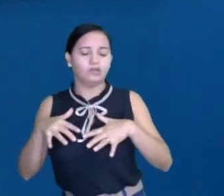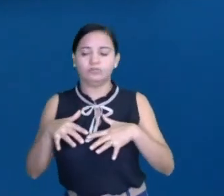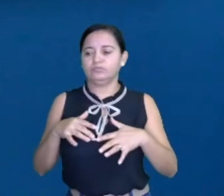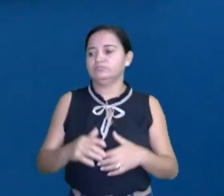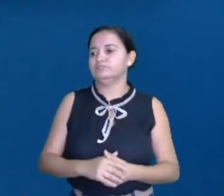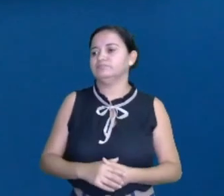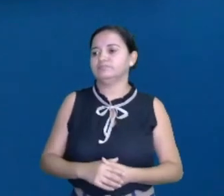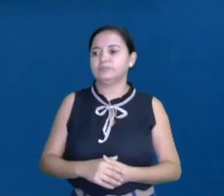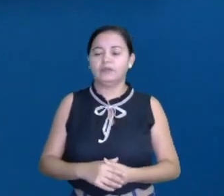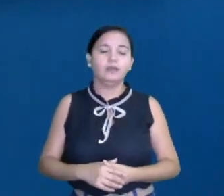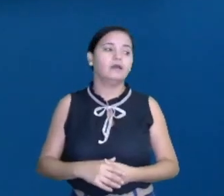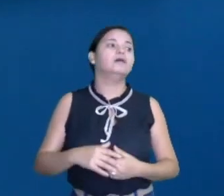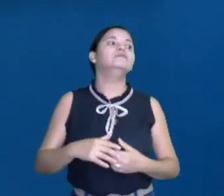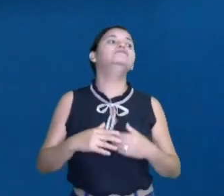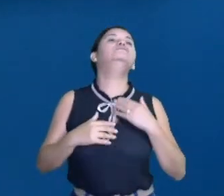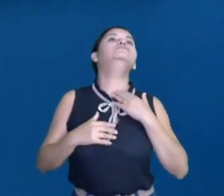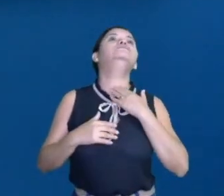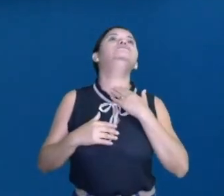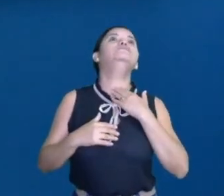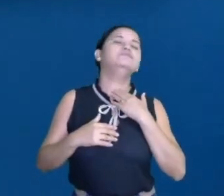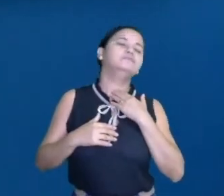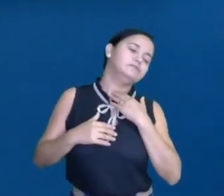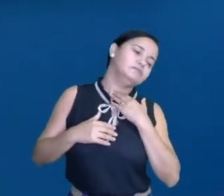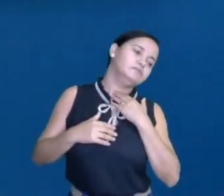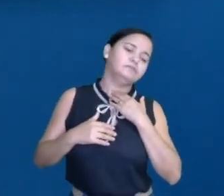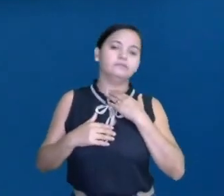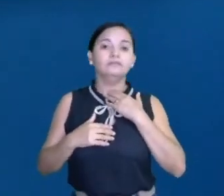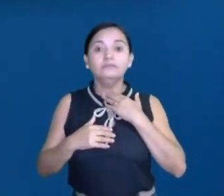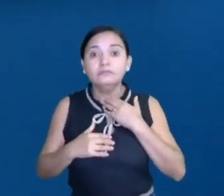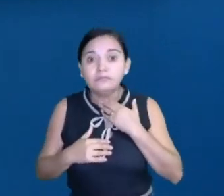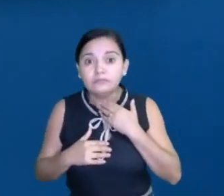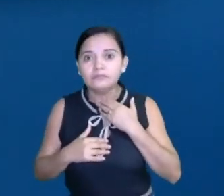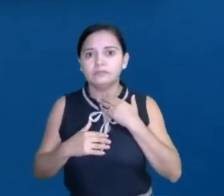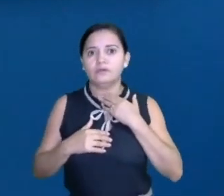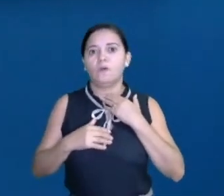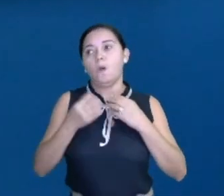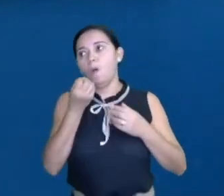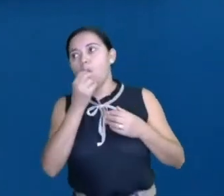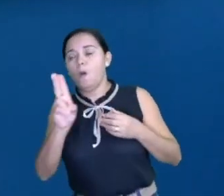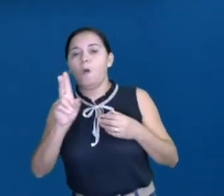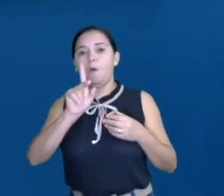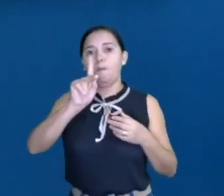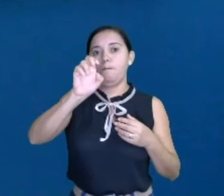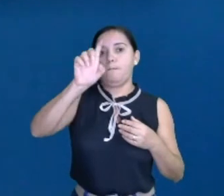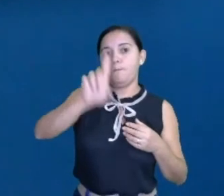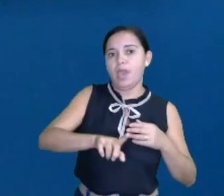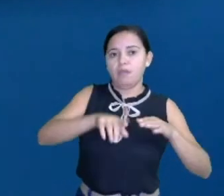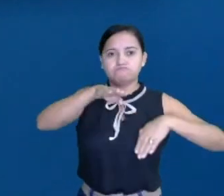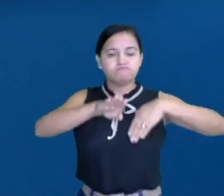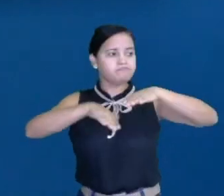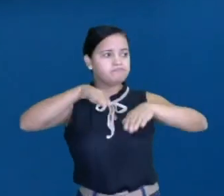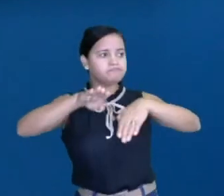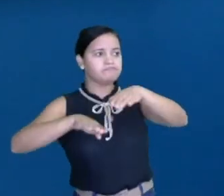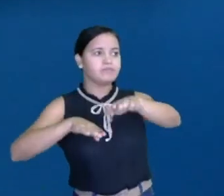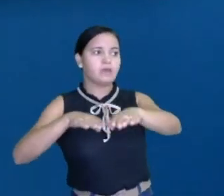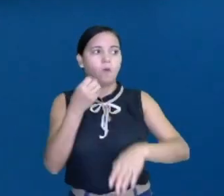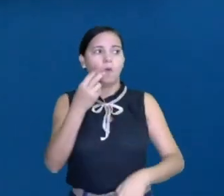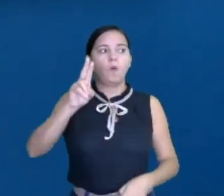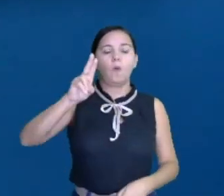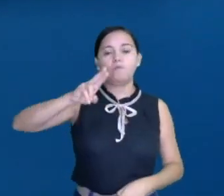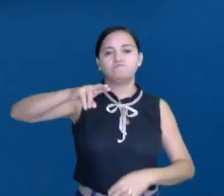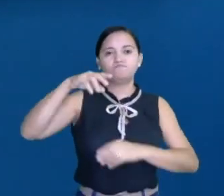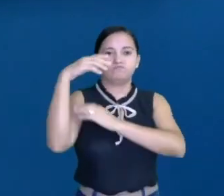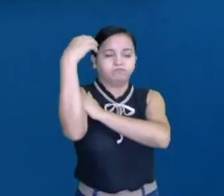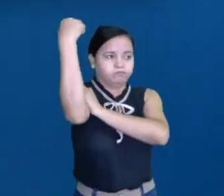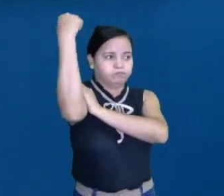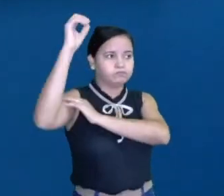o movimento da cabeça para o lado e para a frente, como o movimento dos pés, o movimento dos braços. O